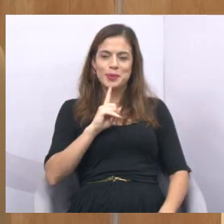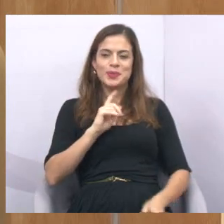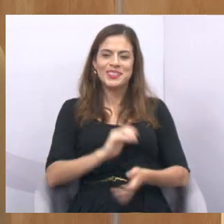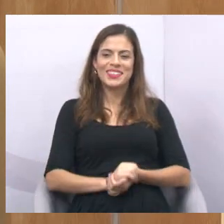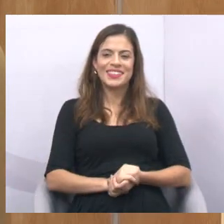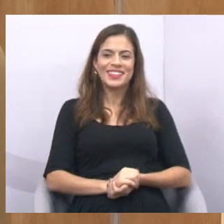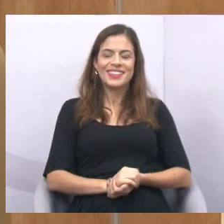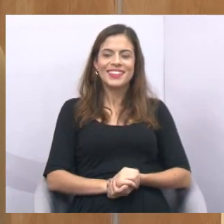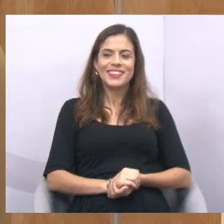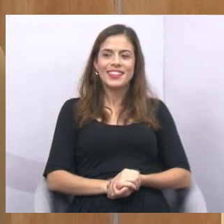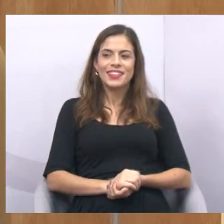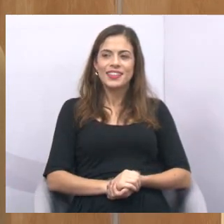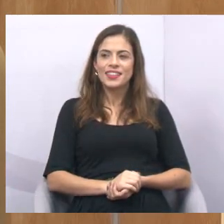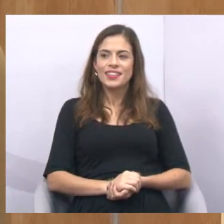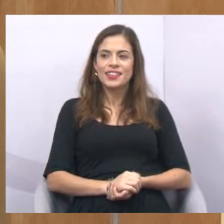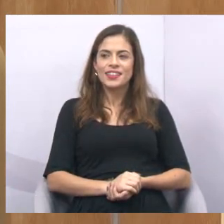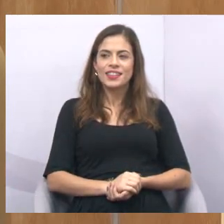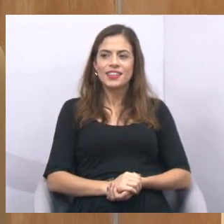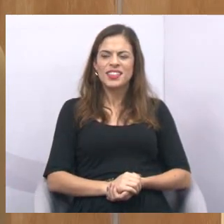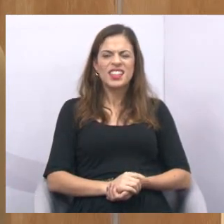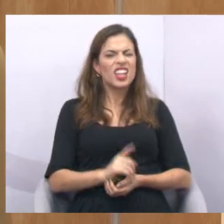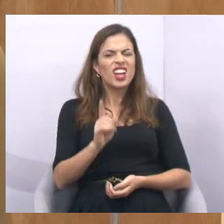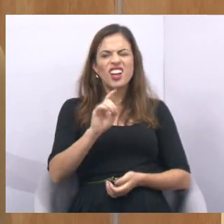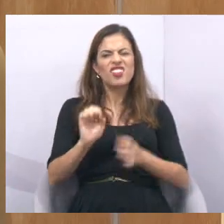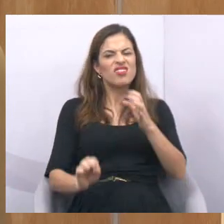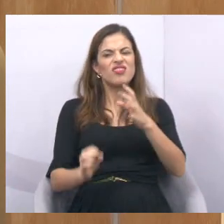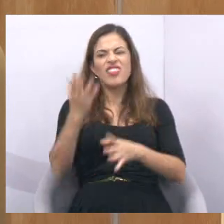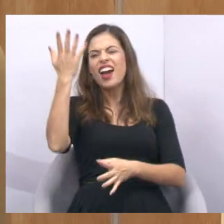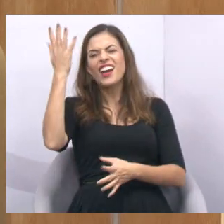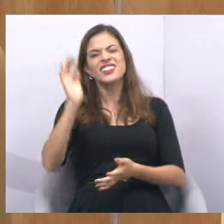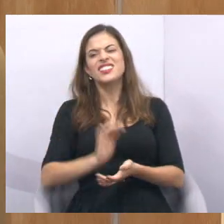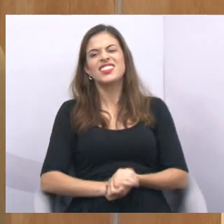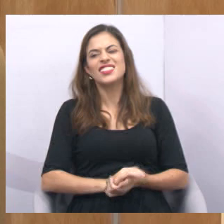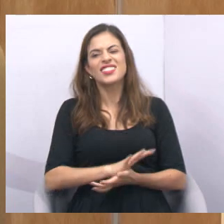Eu não ia fazer festa, nada disso,